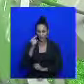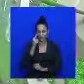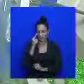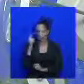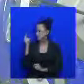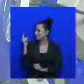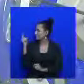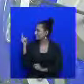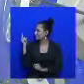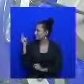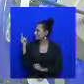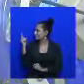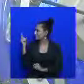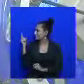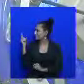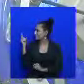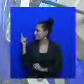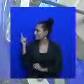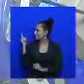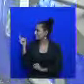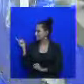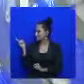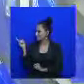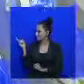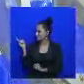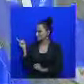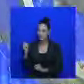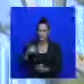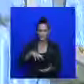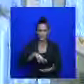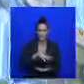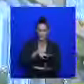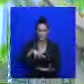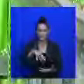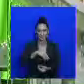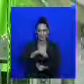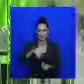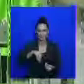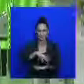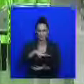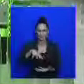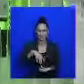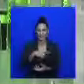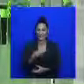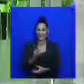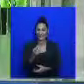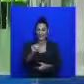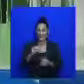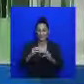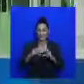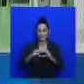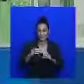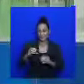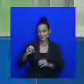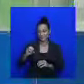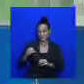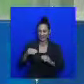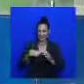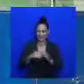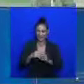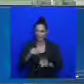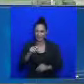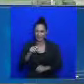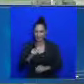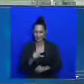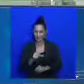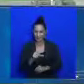posicionada tá valendo a o globo recarregado em para além dos 10 bolas numeradas de 0 a